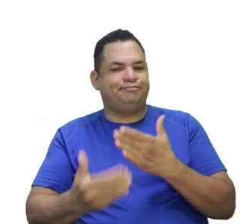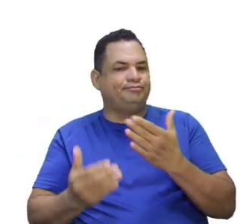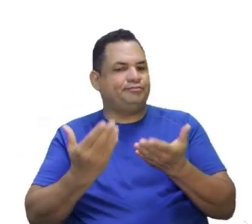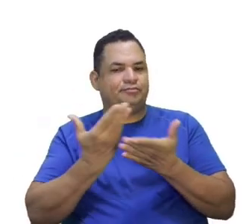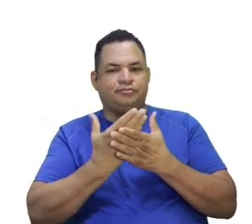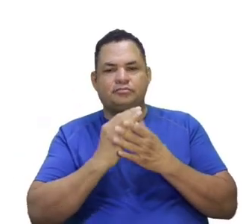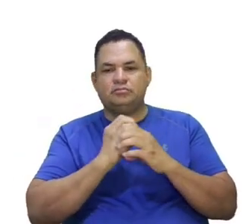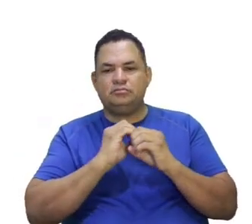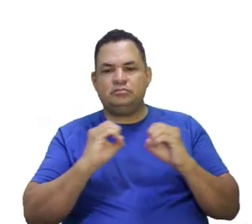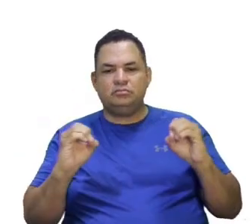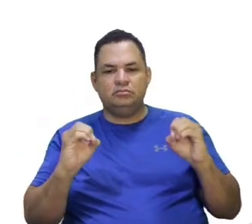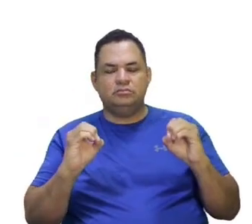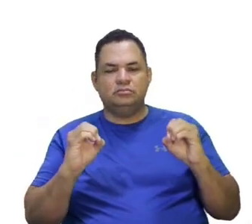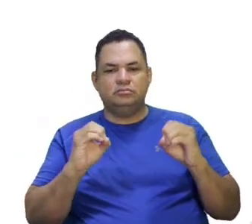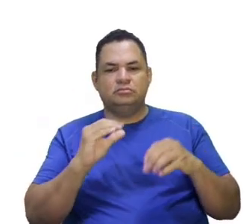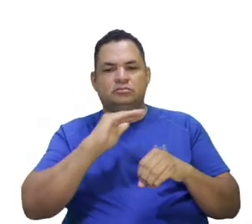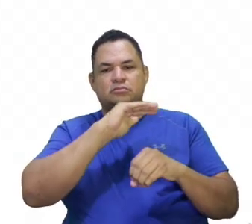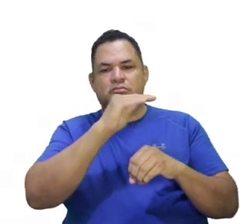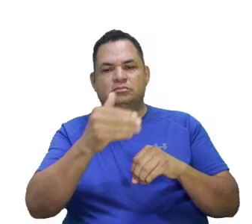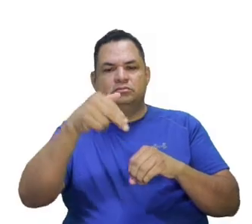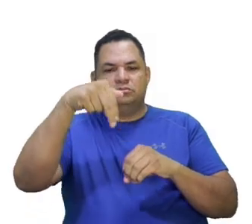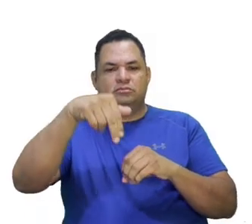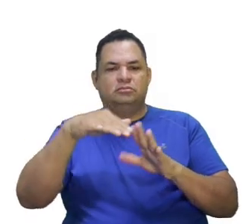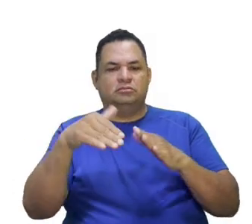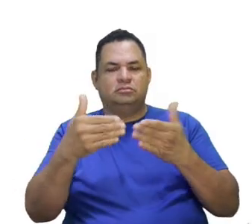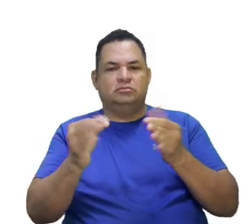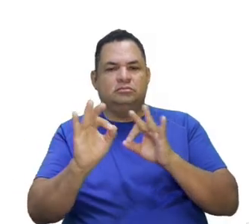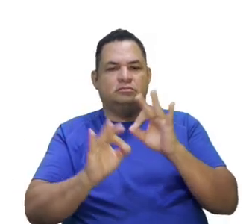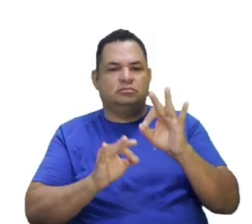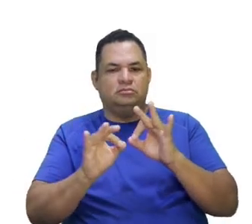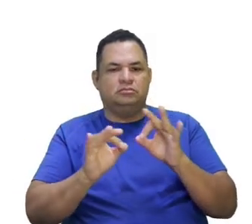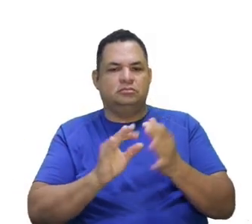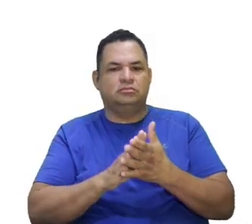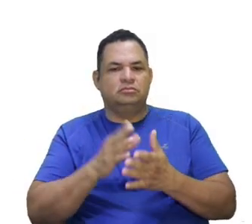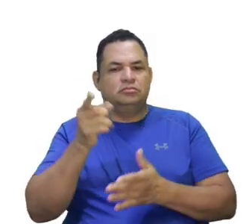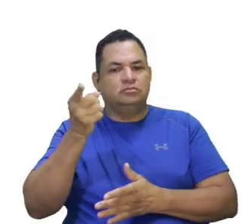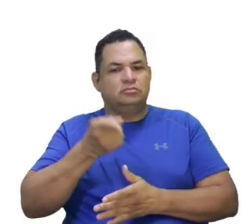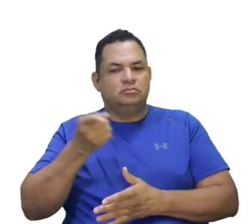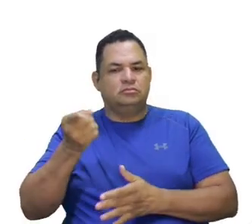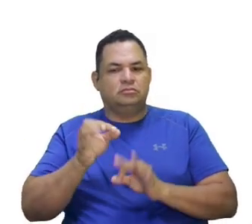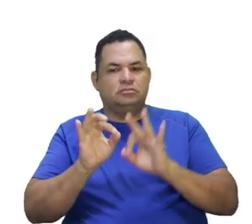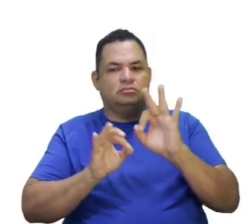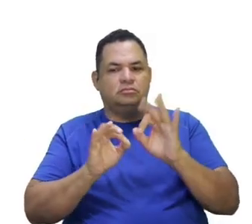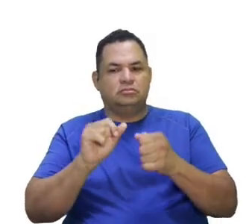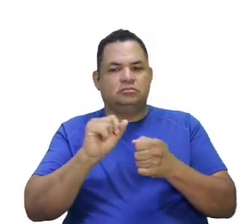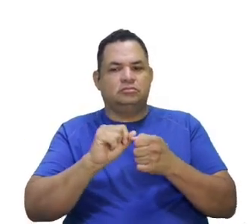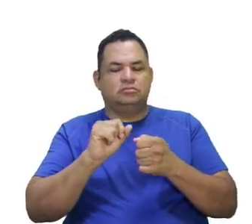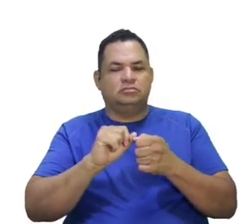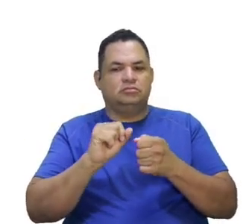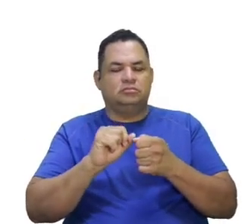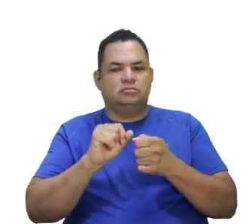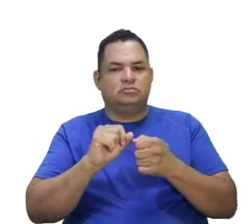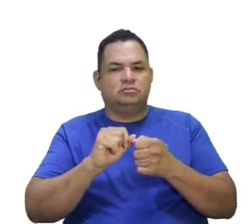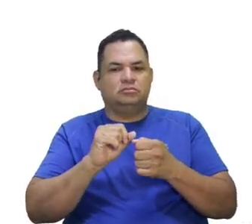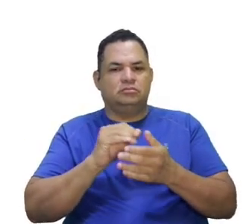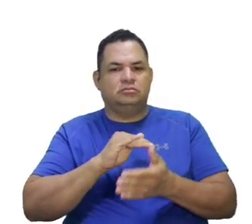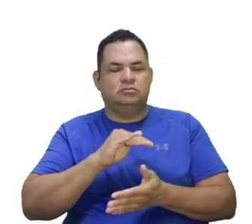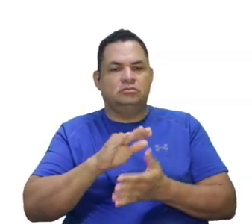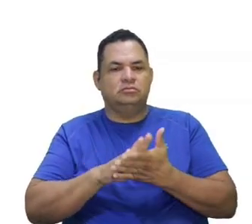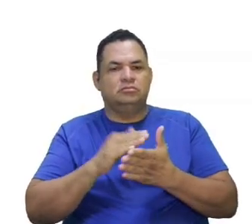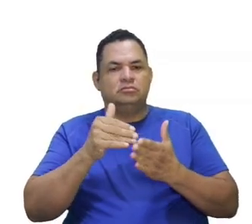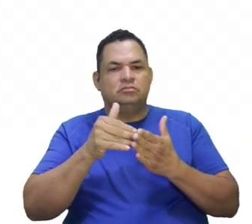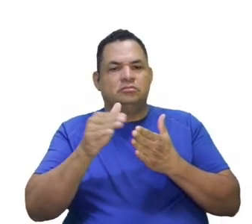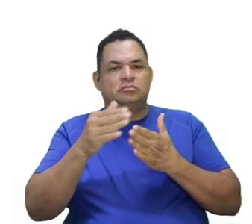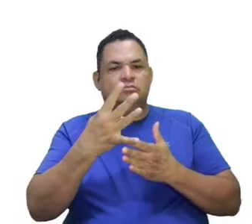de existir. Então, quando for fazer a distribuição eletrônica dele agora, o que você vai fazer? Você vai